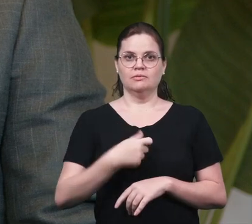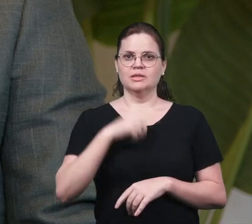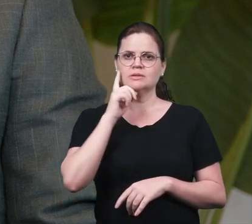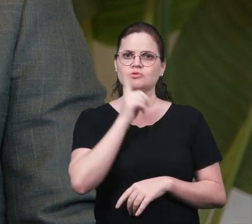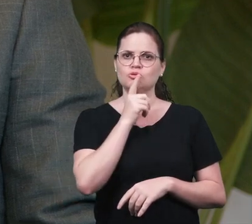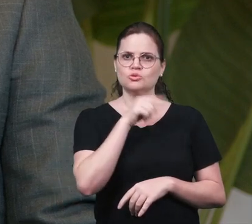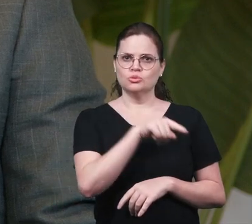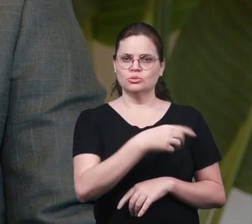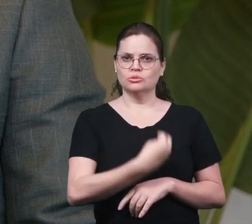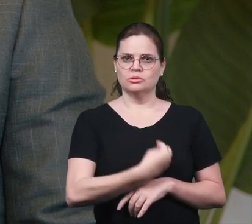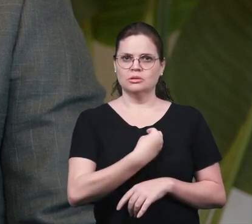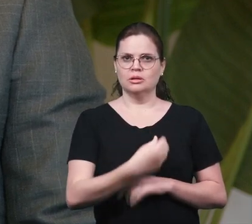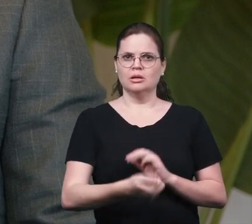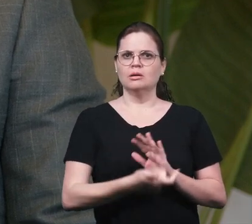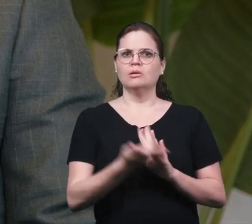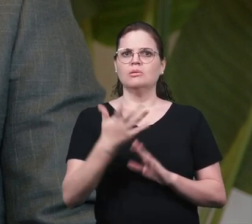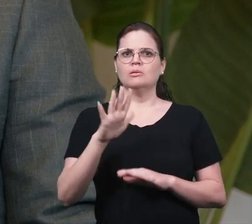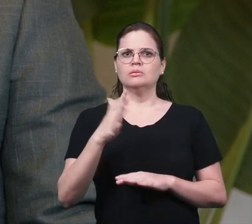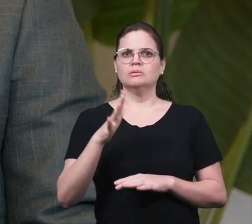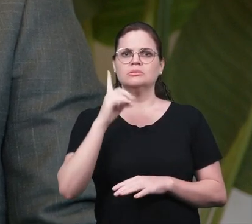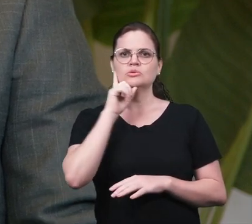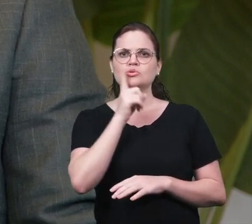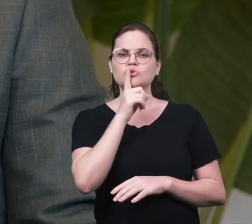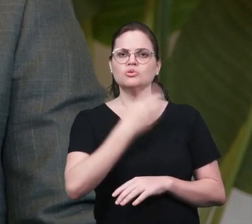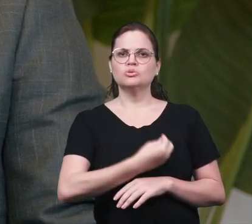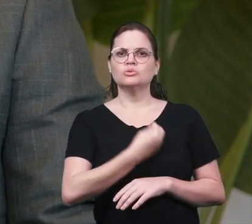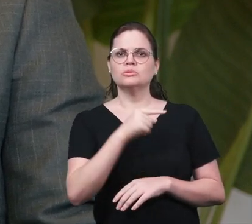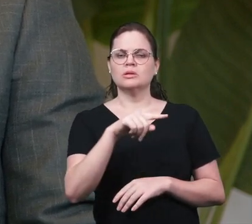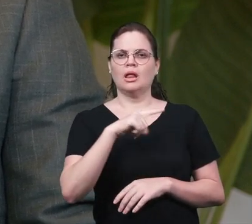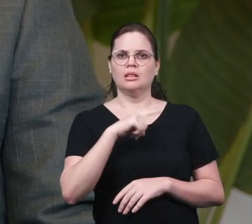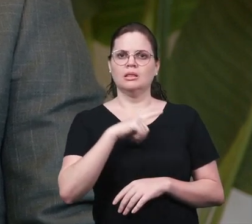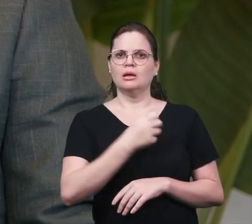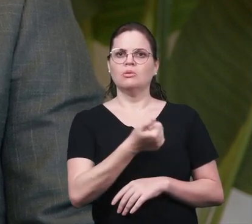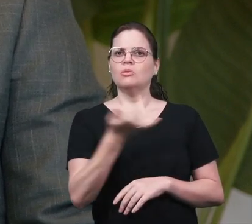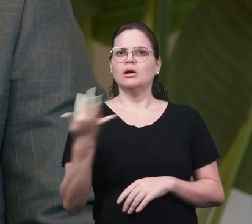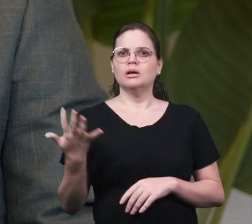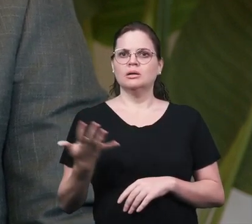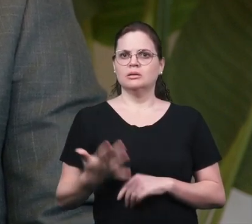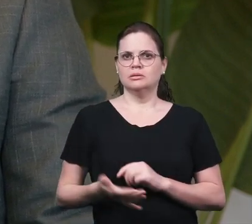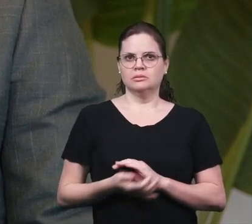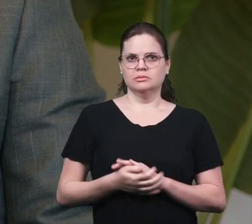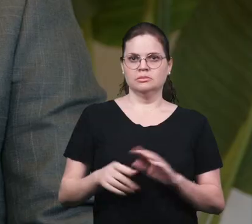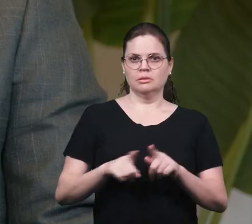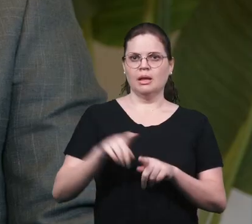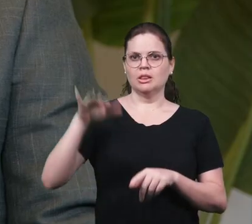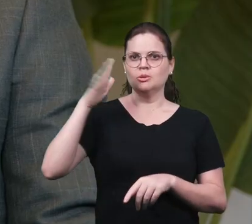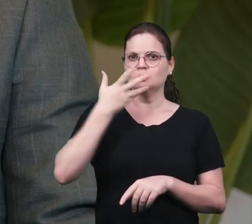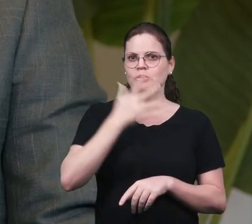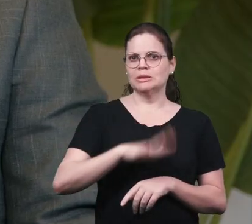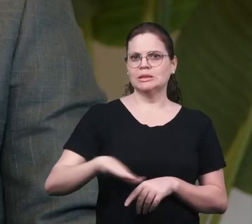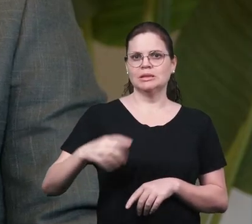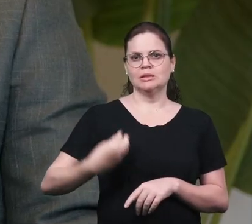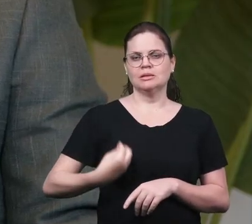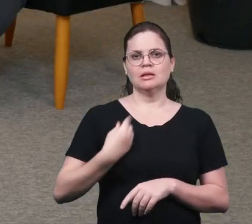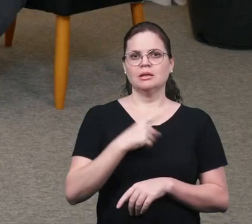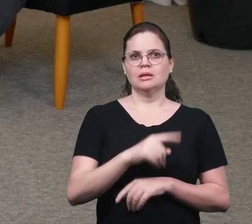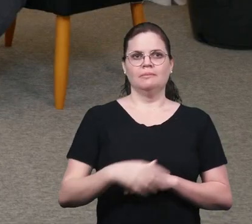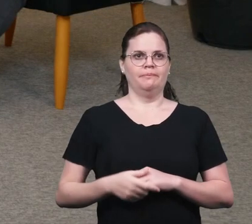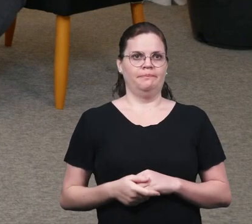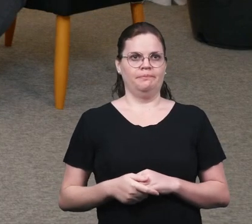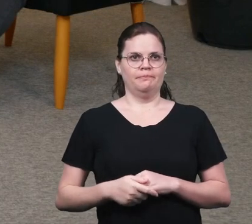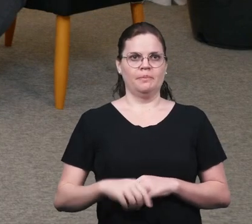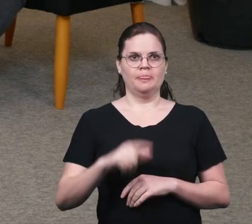verdade? Quantos mais ou menos surdos, entre eles, entre adultos, crianças, nós temos lá? Nós